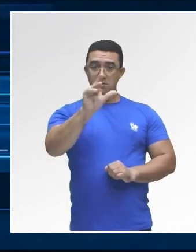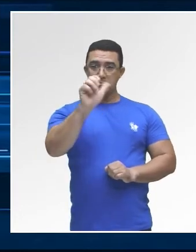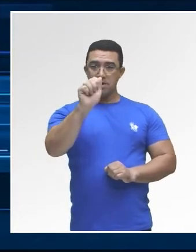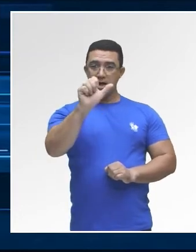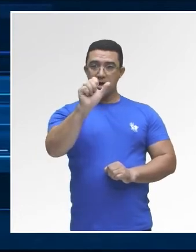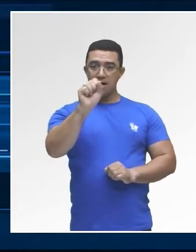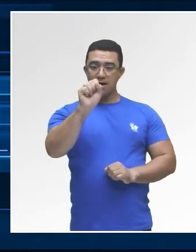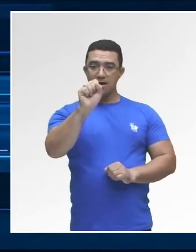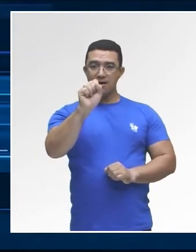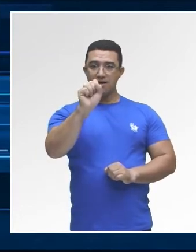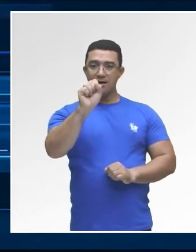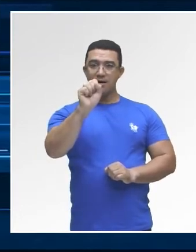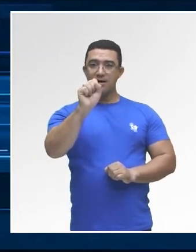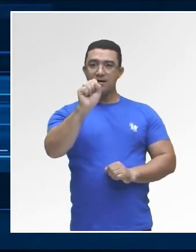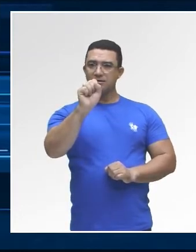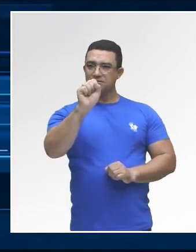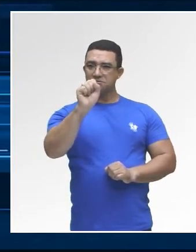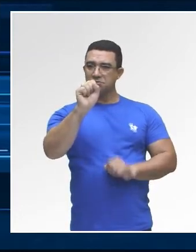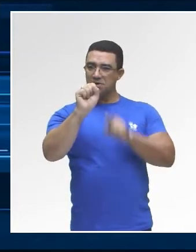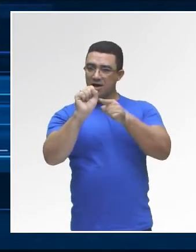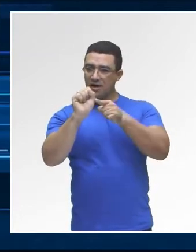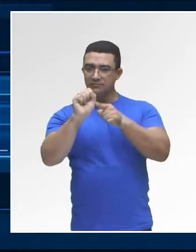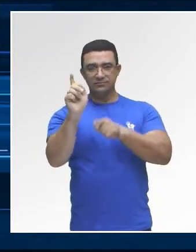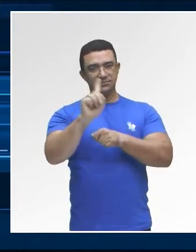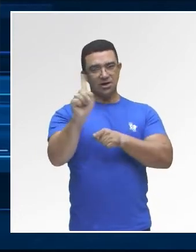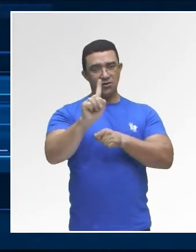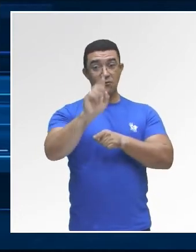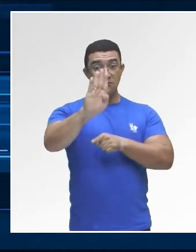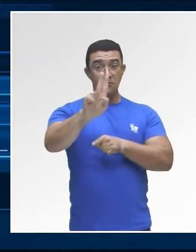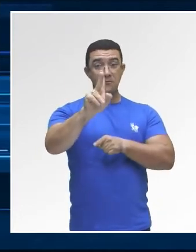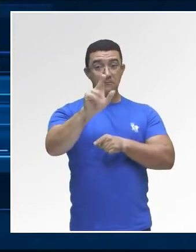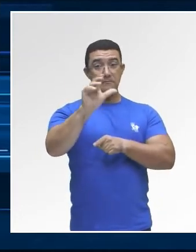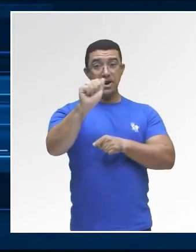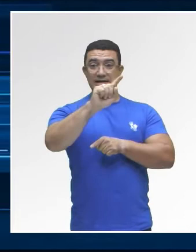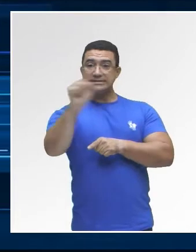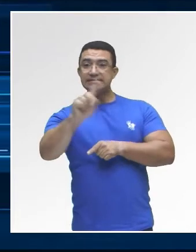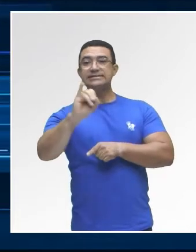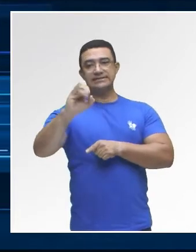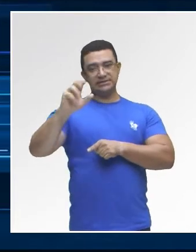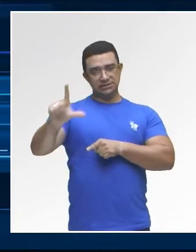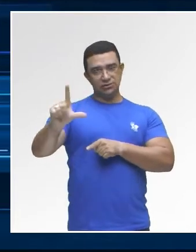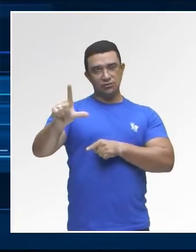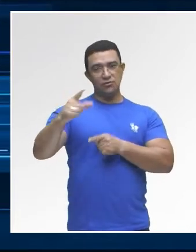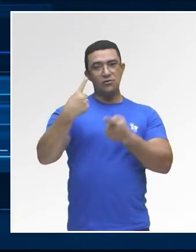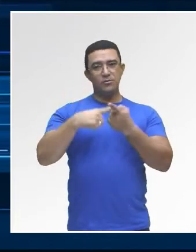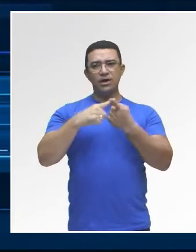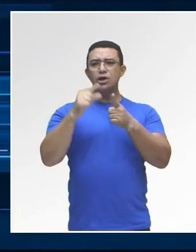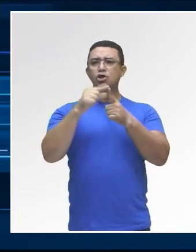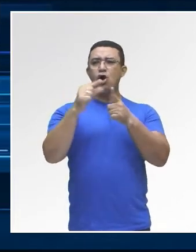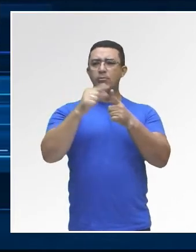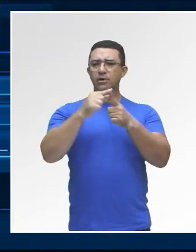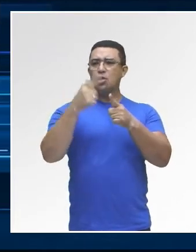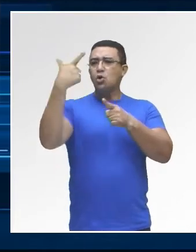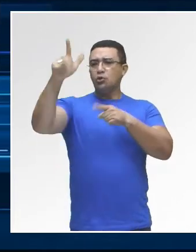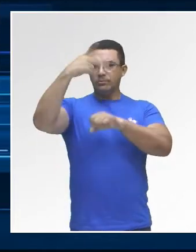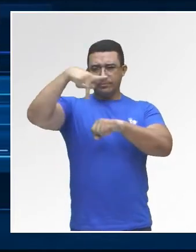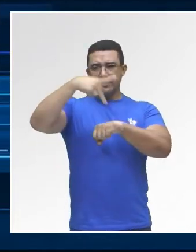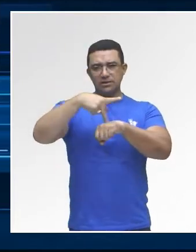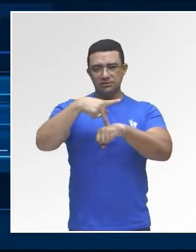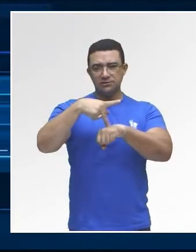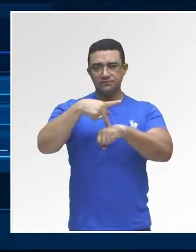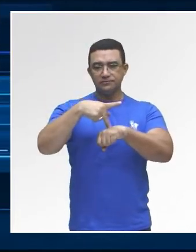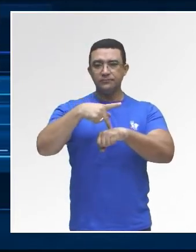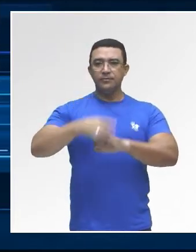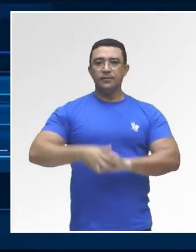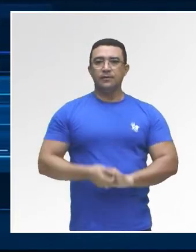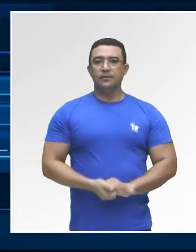então anotem isso, é importante, certo? O nome do país, né? O nosso país em inglês é com Z, Brasil.